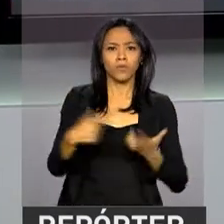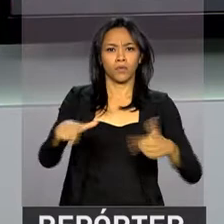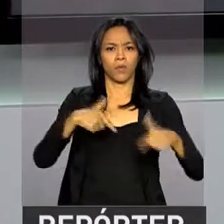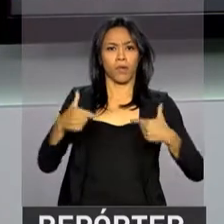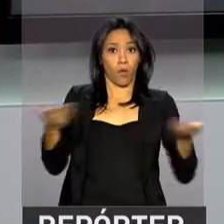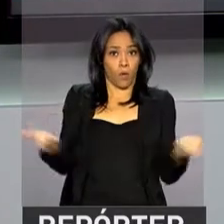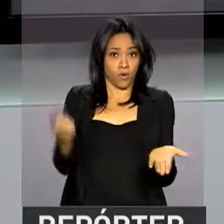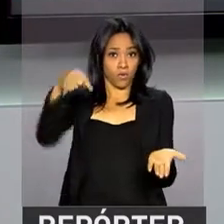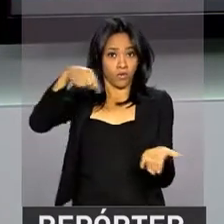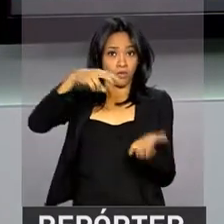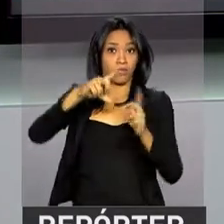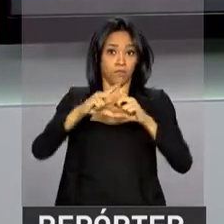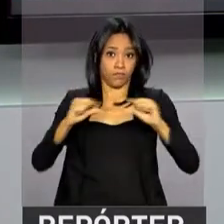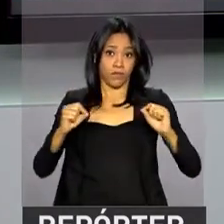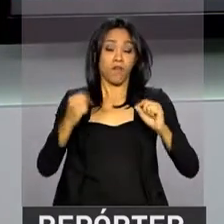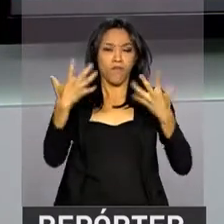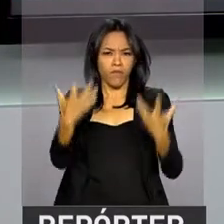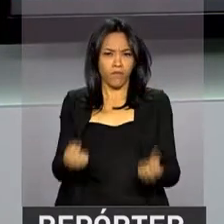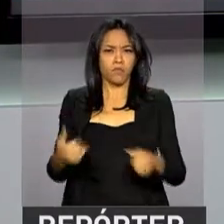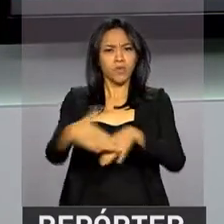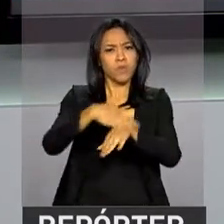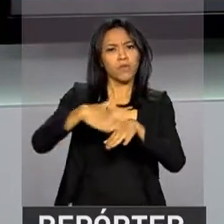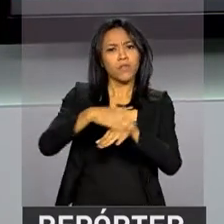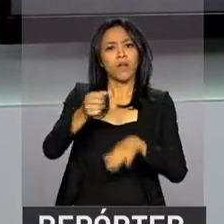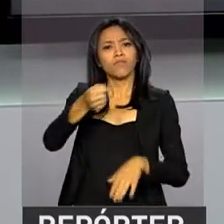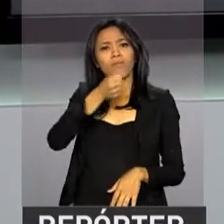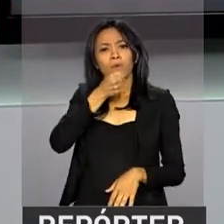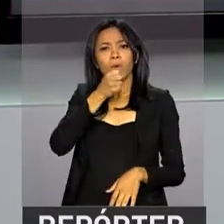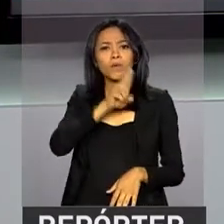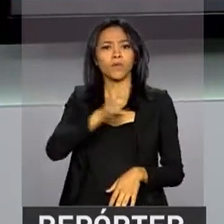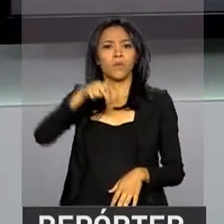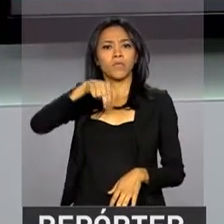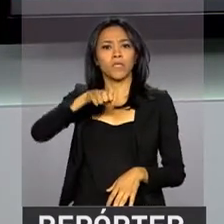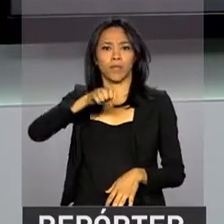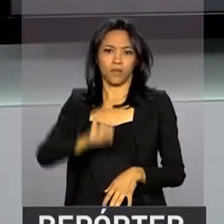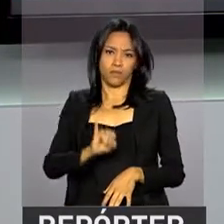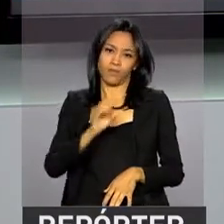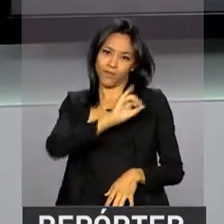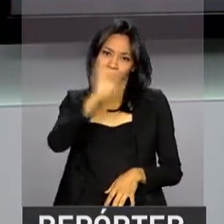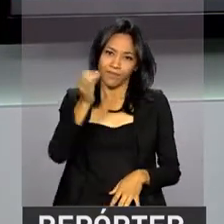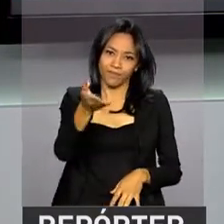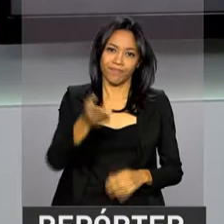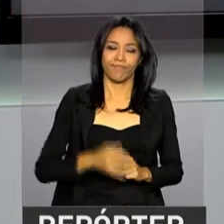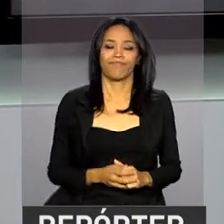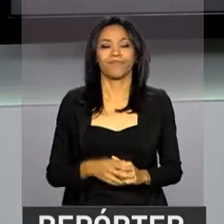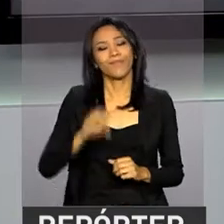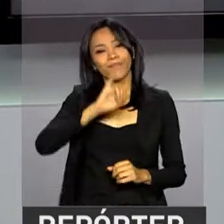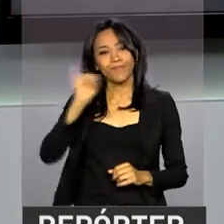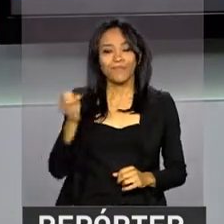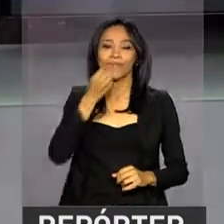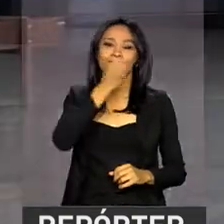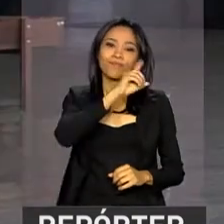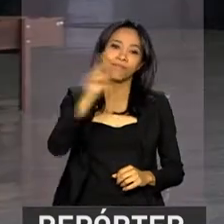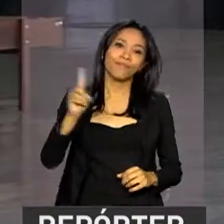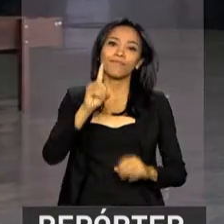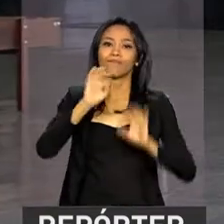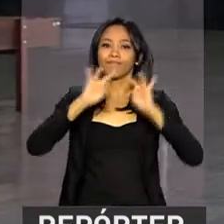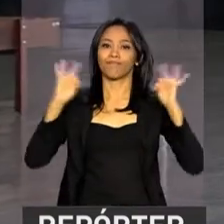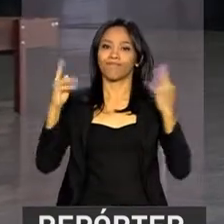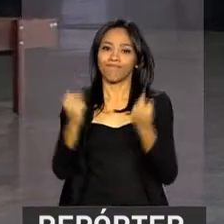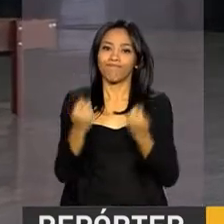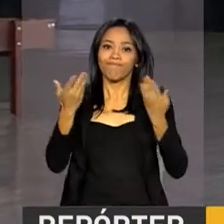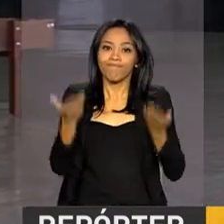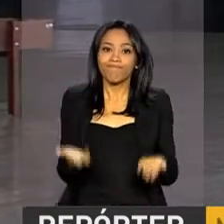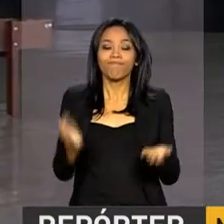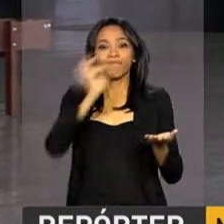brasília vamos então conversar com o repórter meio pereira que tem os detalhes lá nem colocar obra o dia todo só olha para o